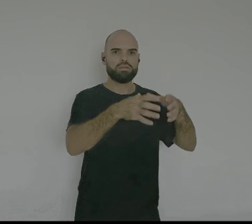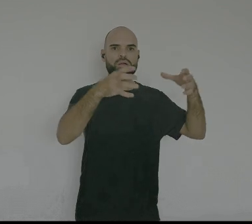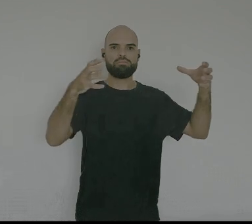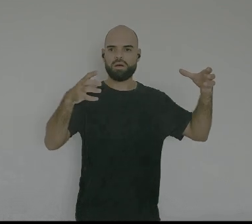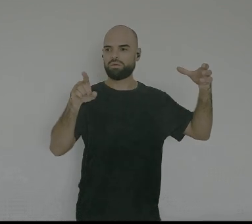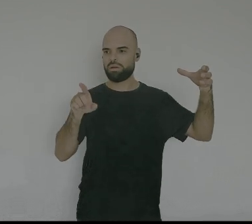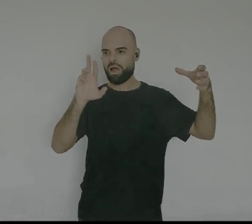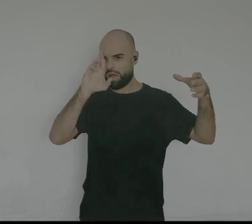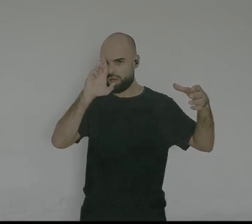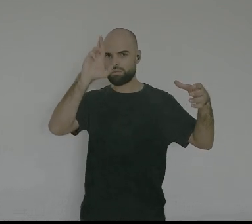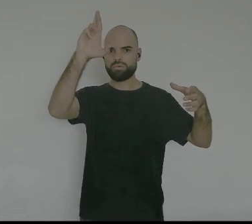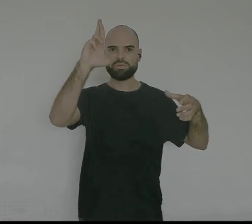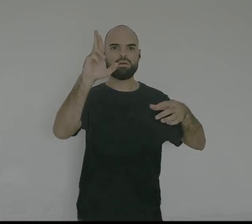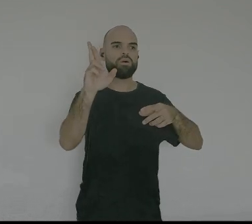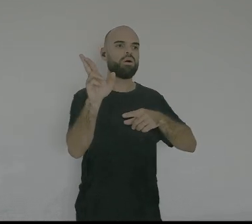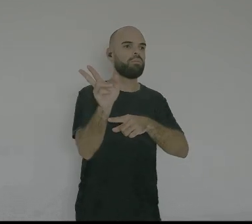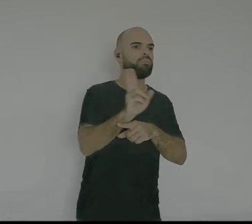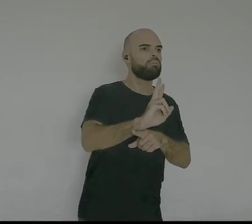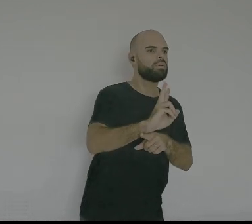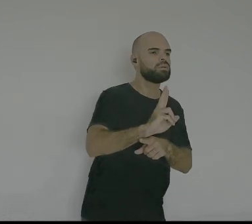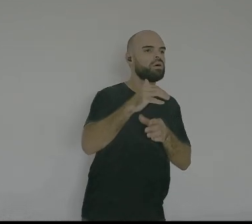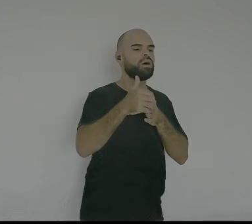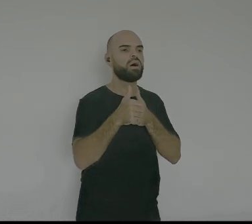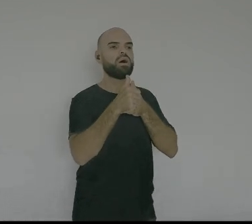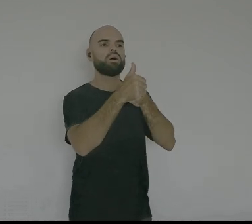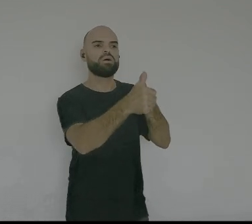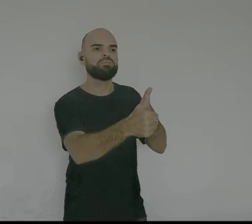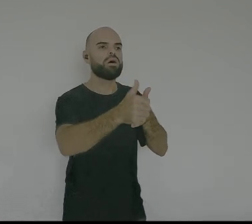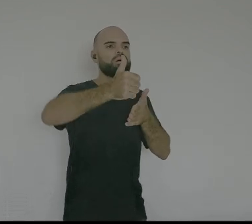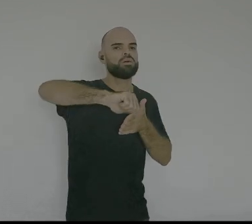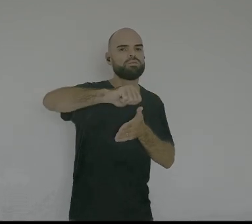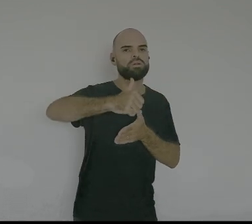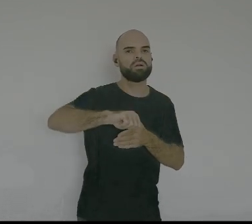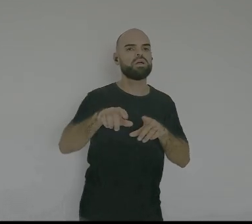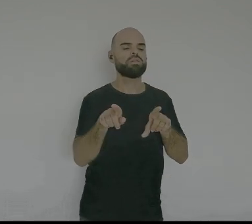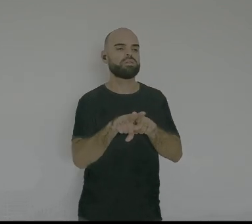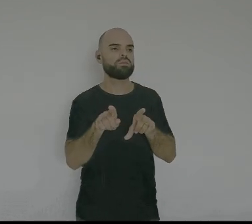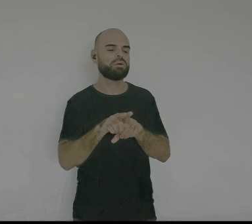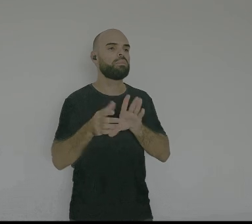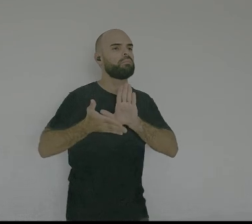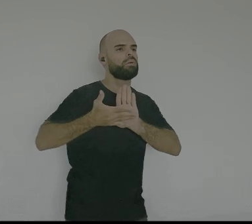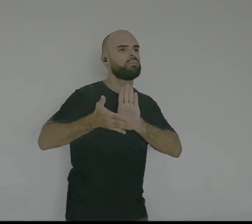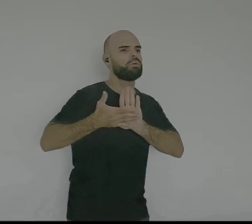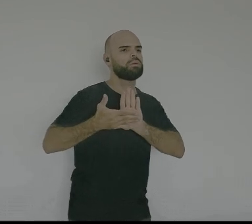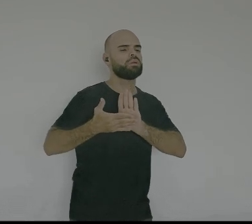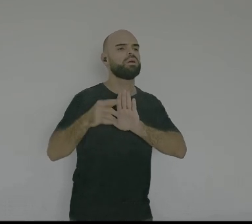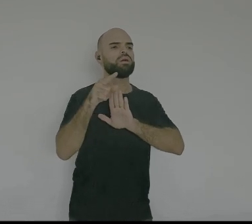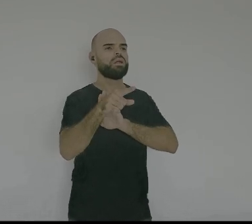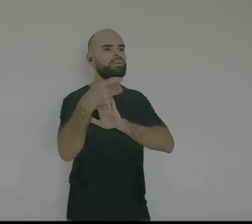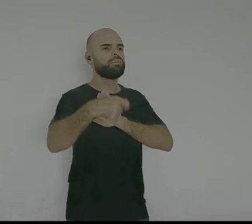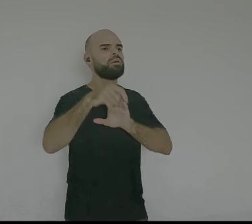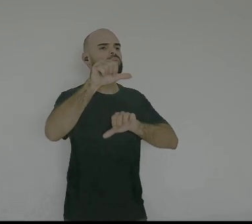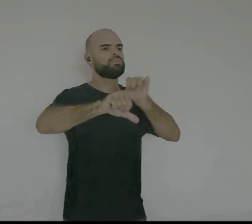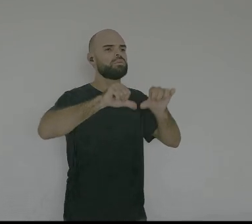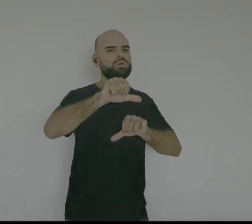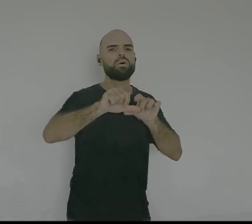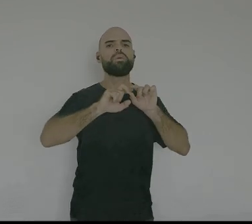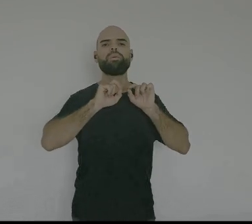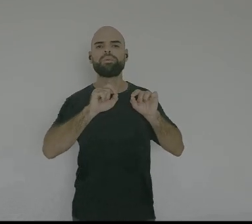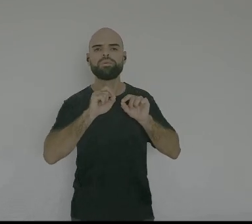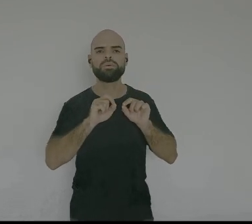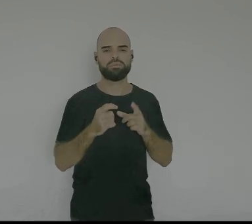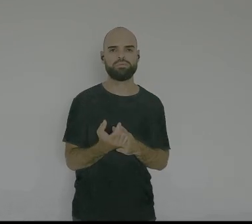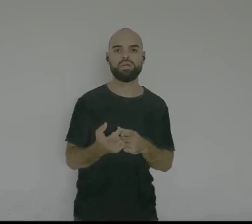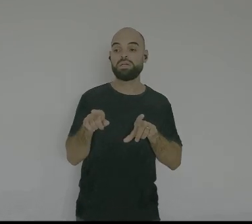deverá ser instituído na macro-região de saúde com o objetivo de monitorar, acompanhar, avaliar e propor soluções